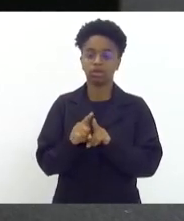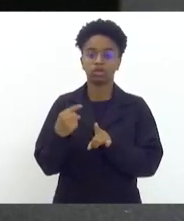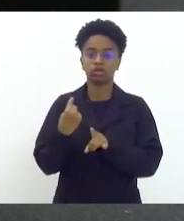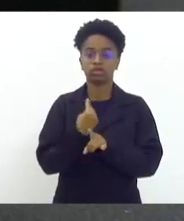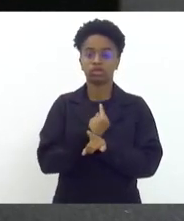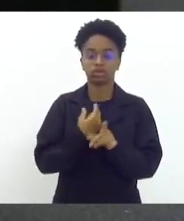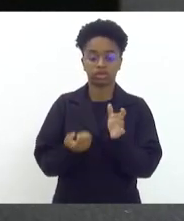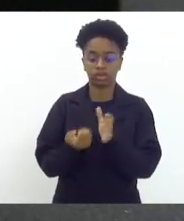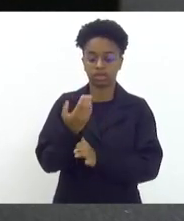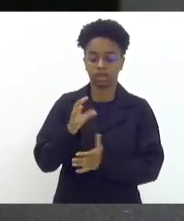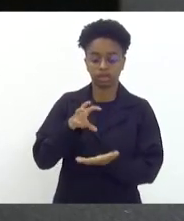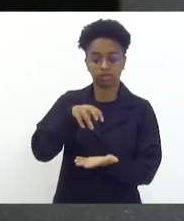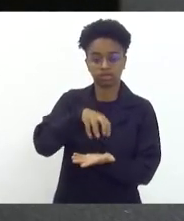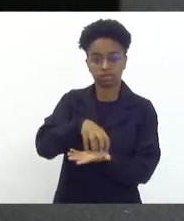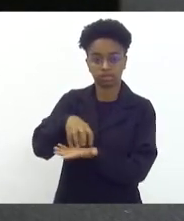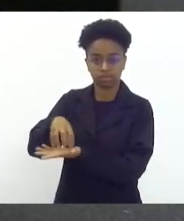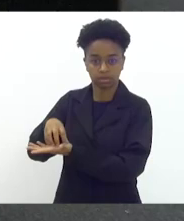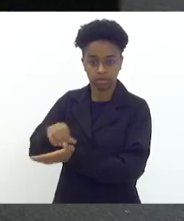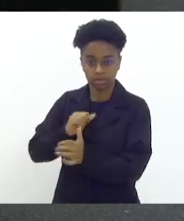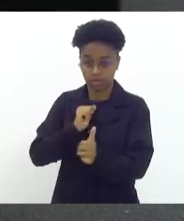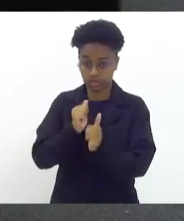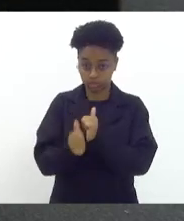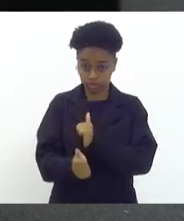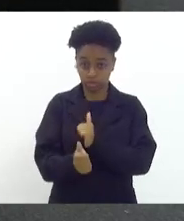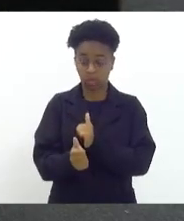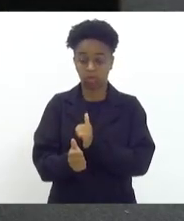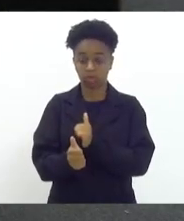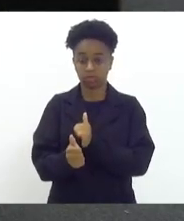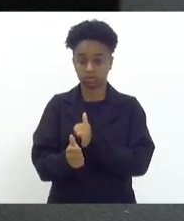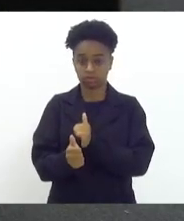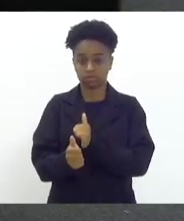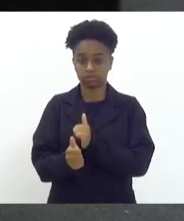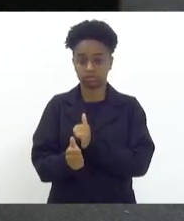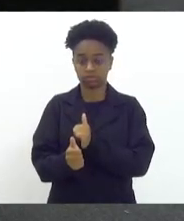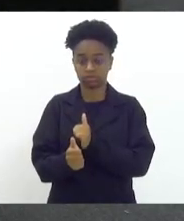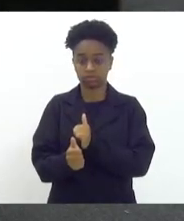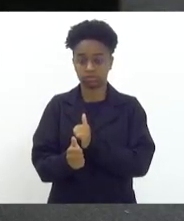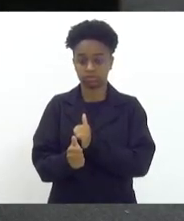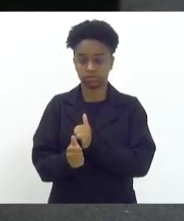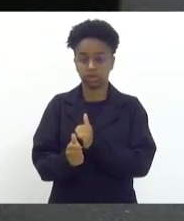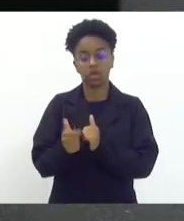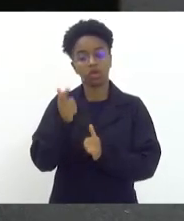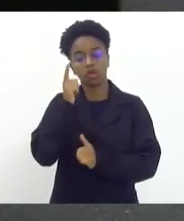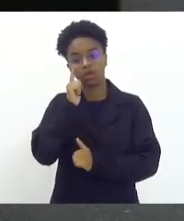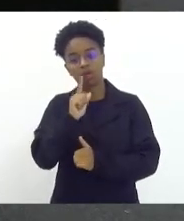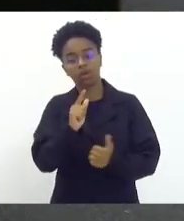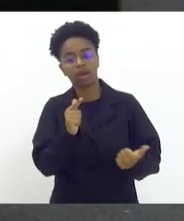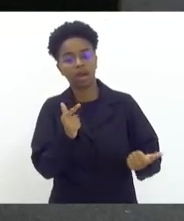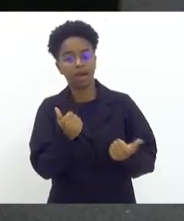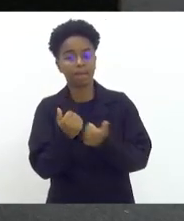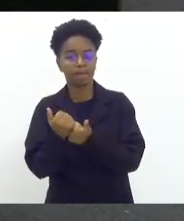ser núcleos esportivos esportivos isso vai contribuir em muito